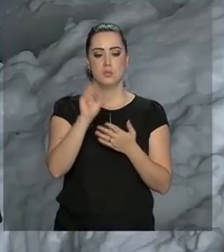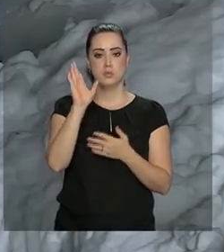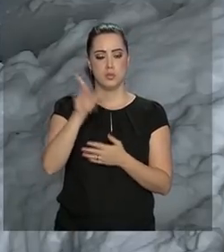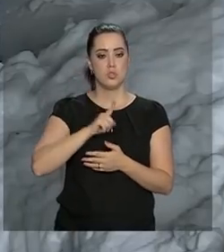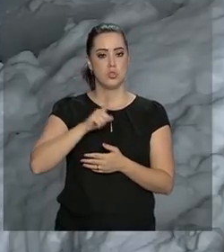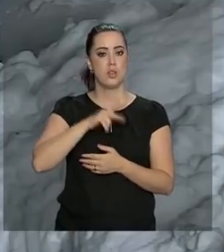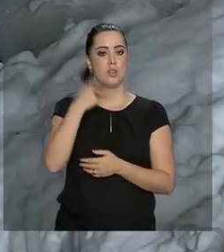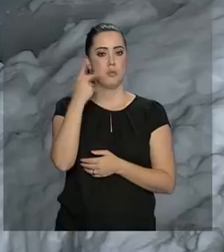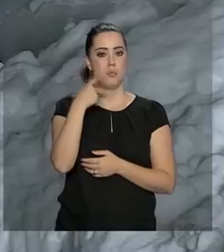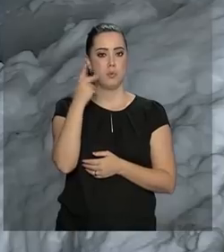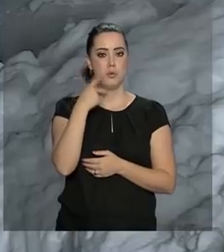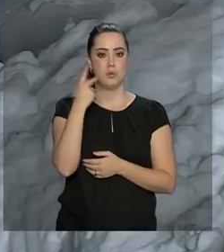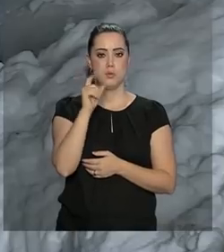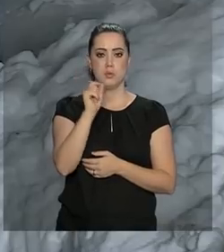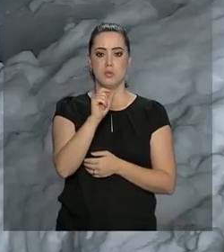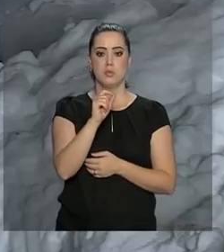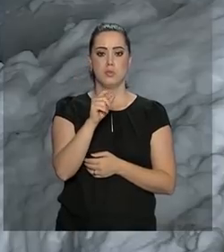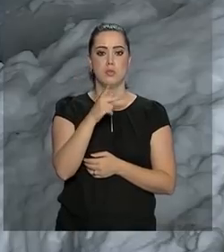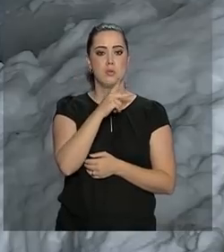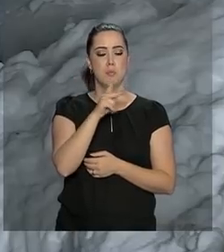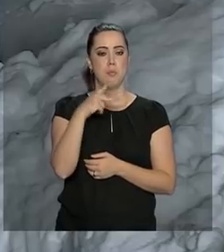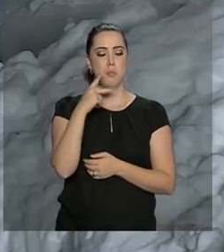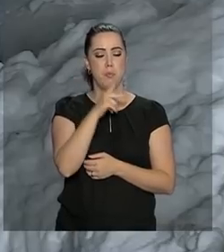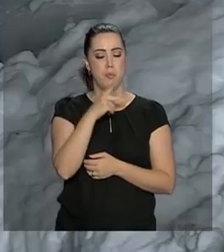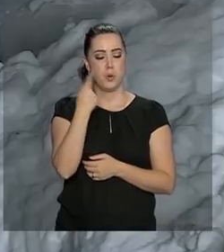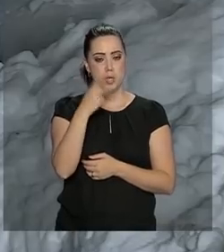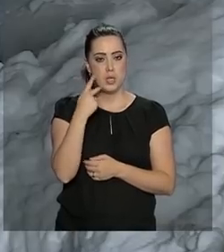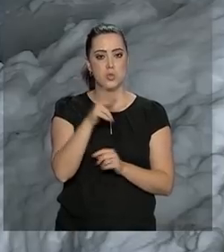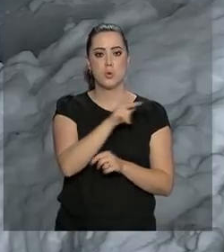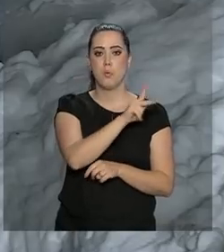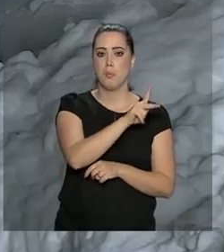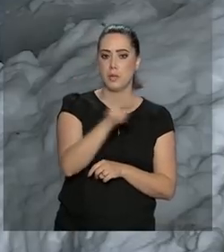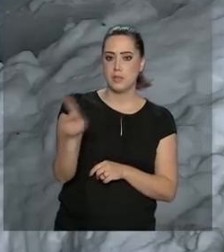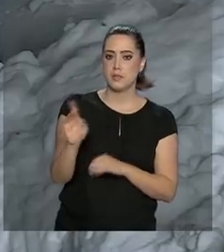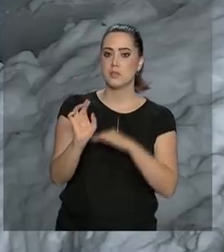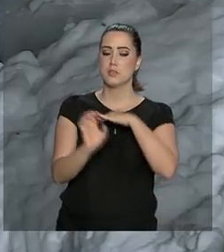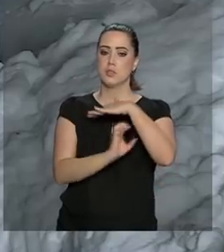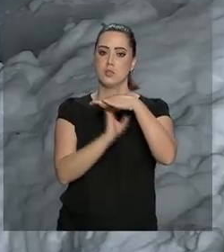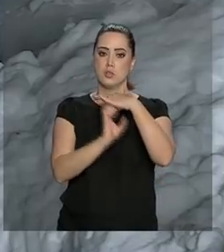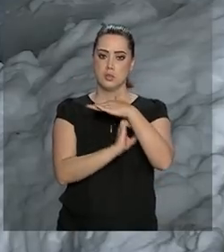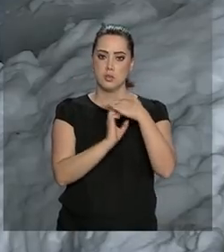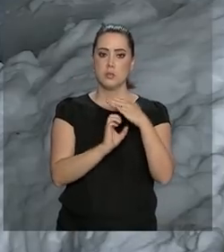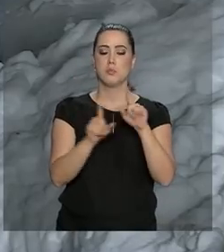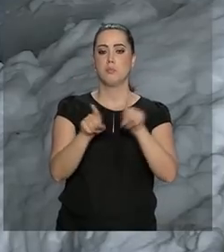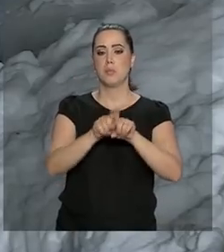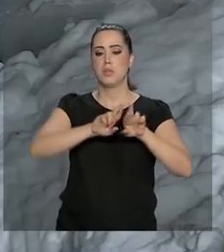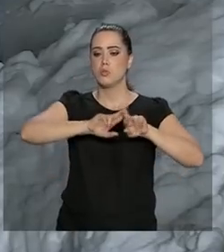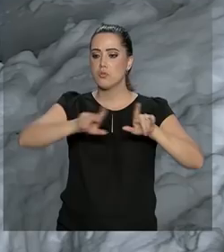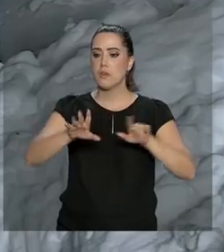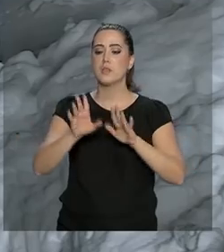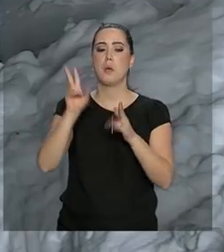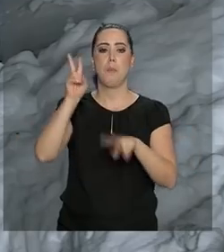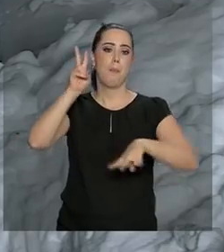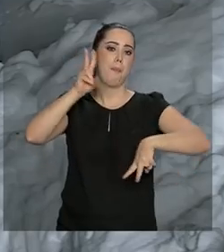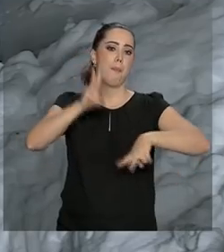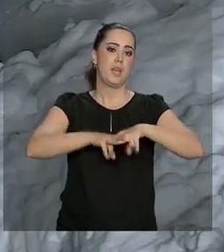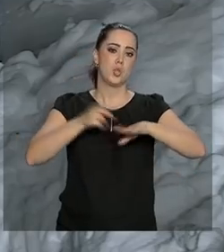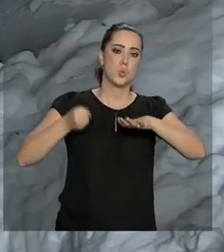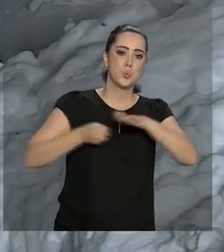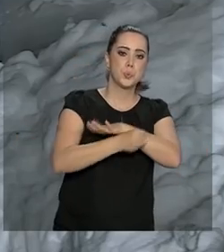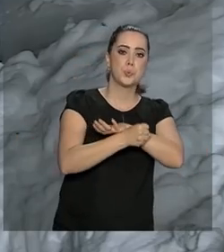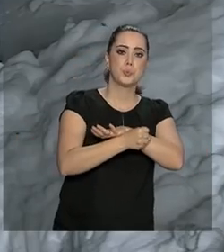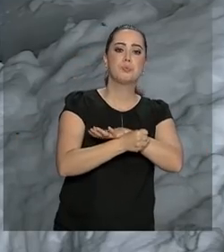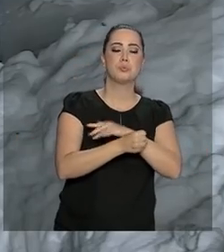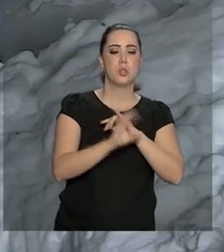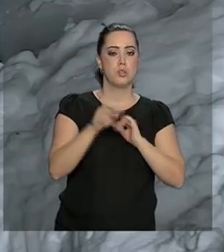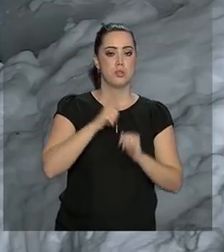já há políticos, presidentes de empresas, enfim, de estatais presos. Bom, mais cedo no hotel do presidente, onde o